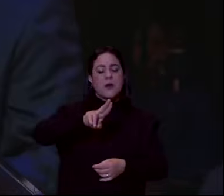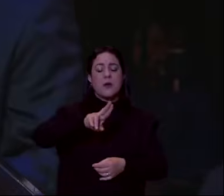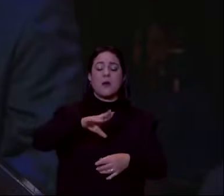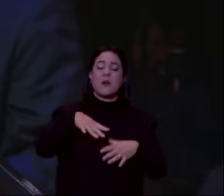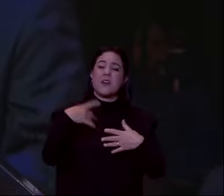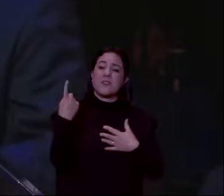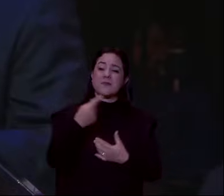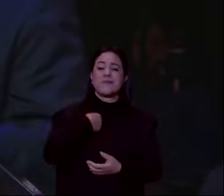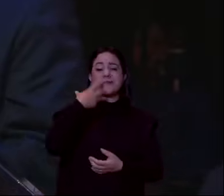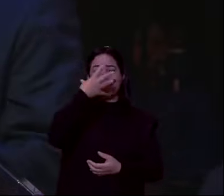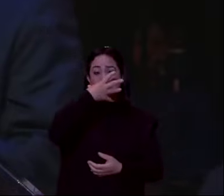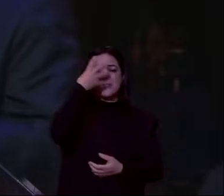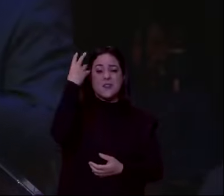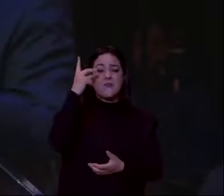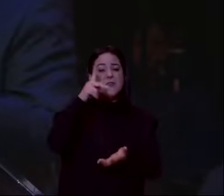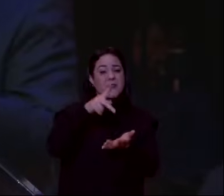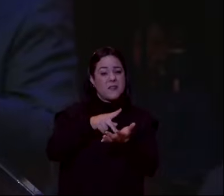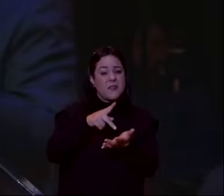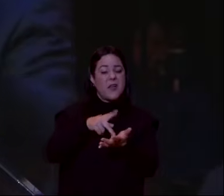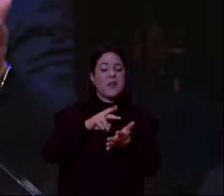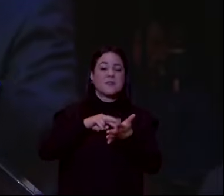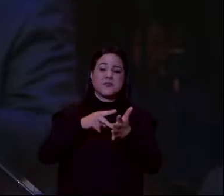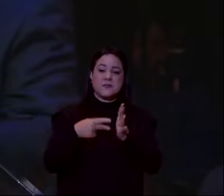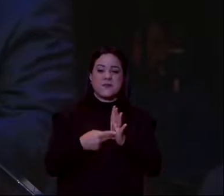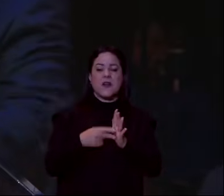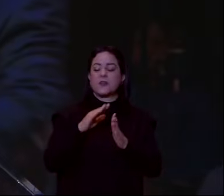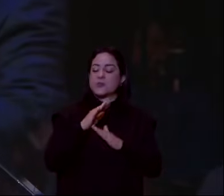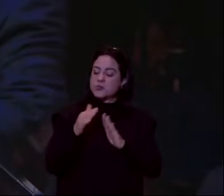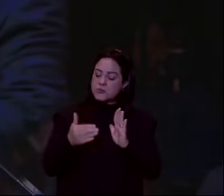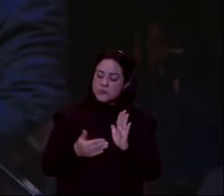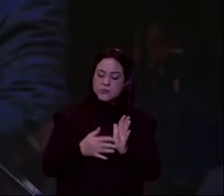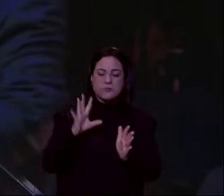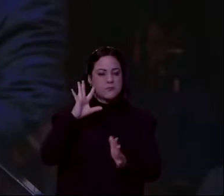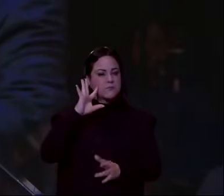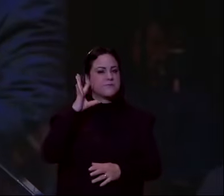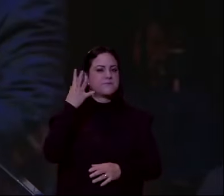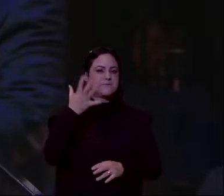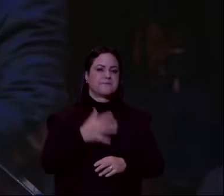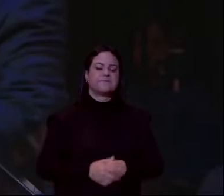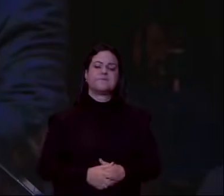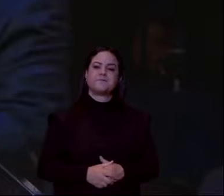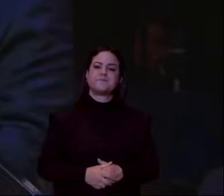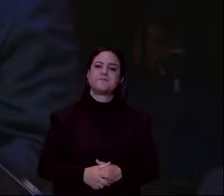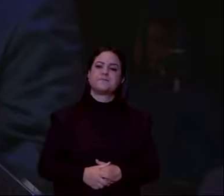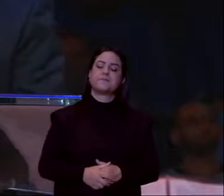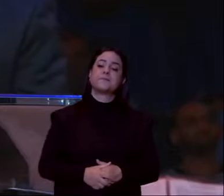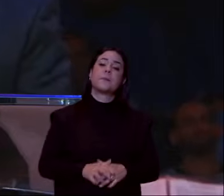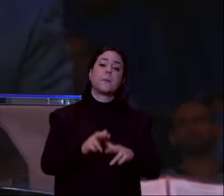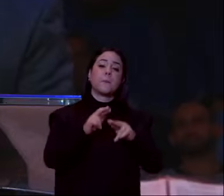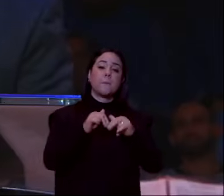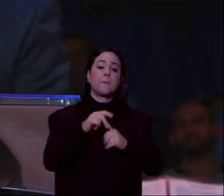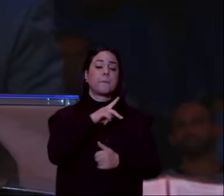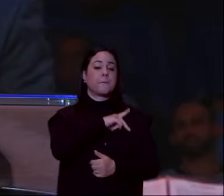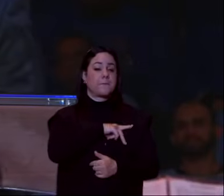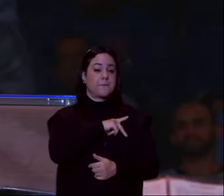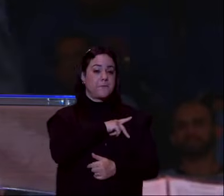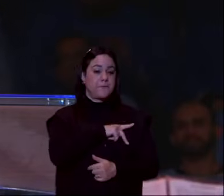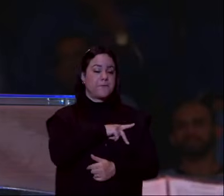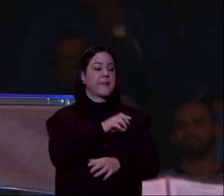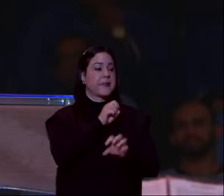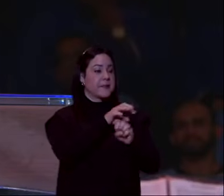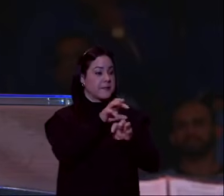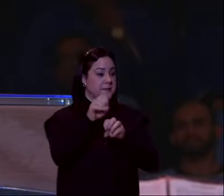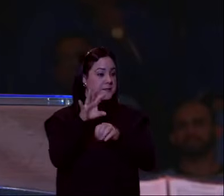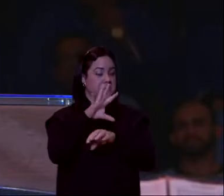que nos esquecemos do verdadeiro sentido de tudo isso. Foi por isso que Paulo, ensinando